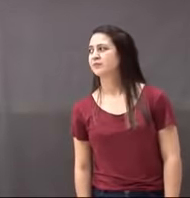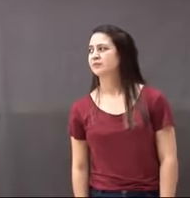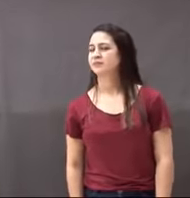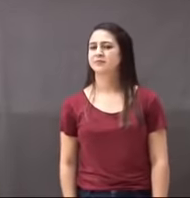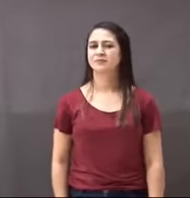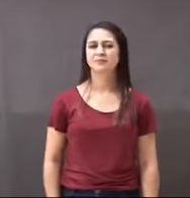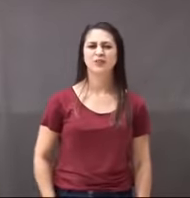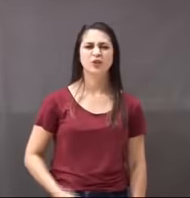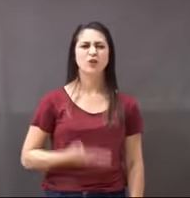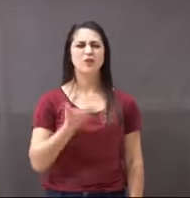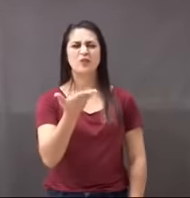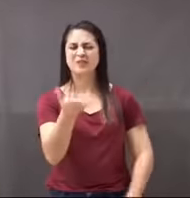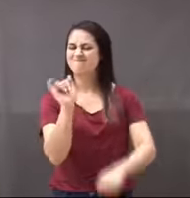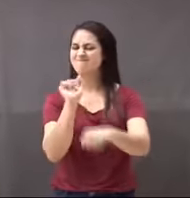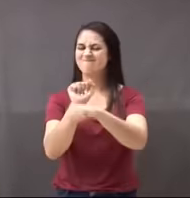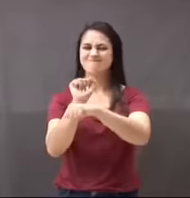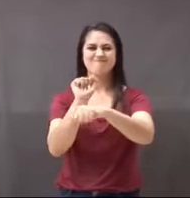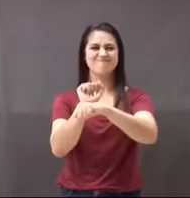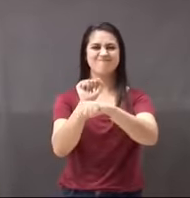não vai